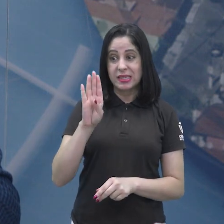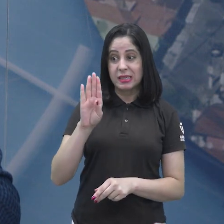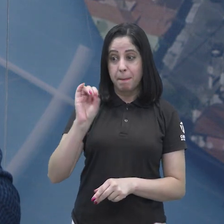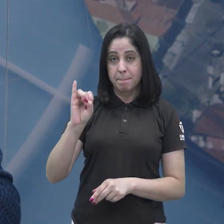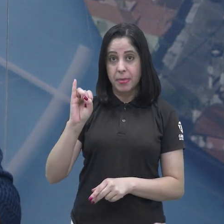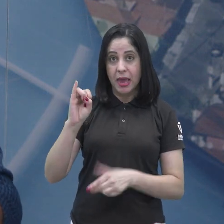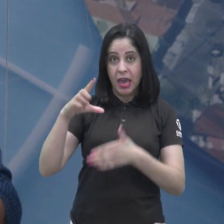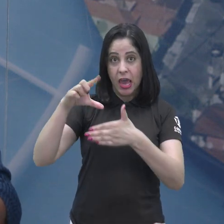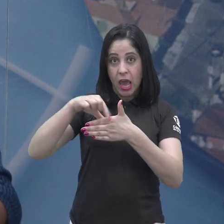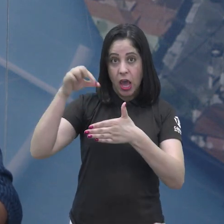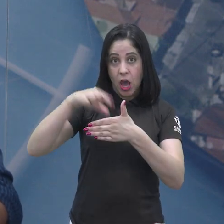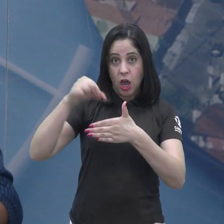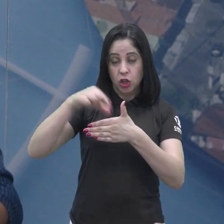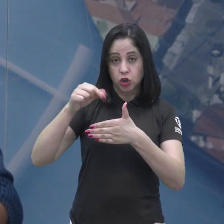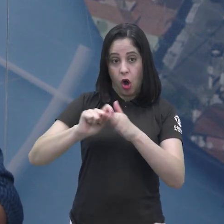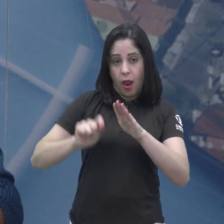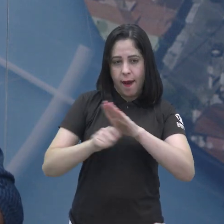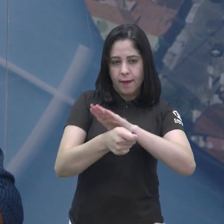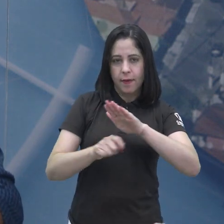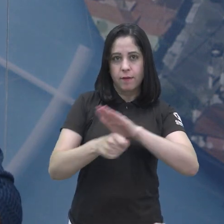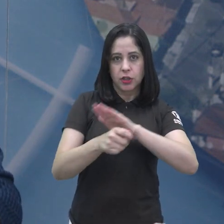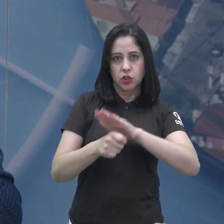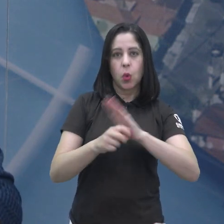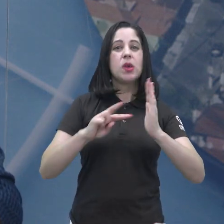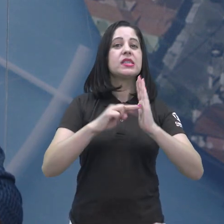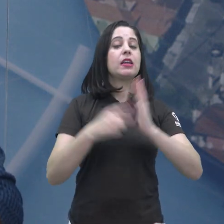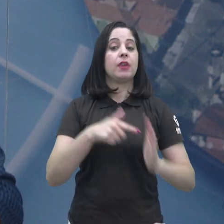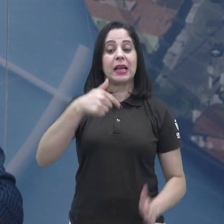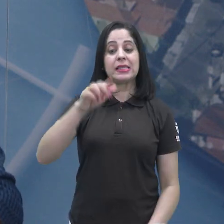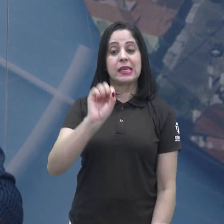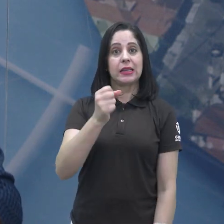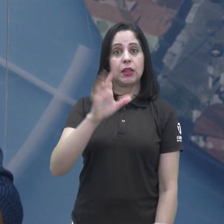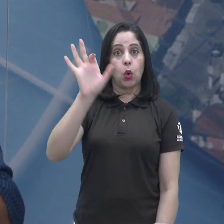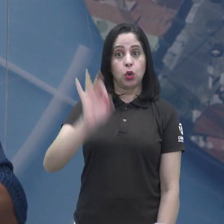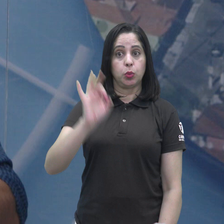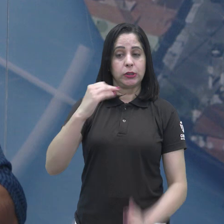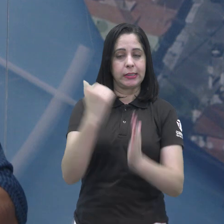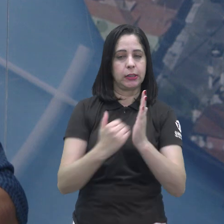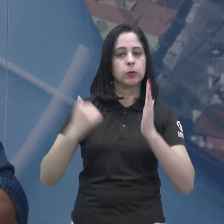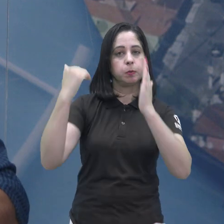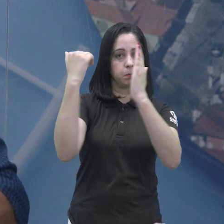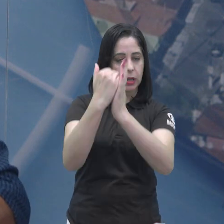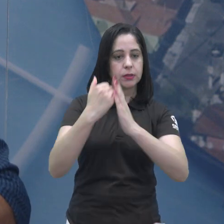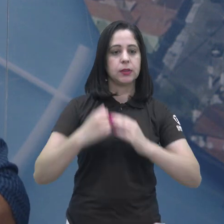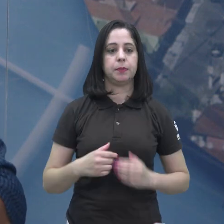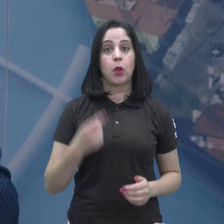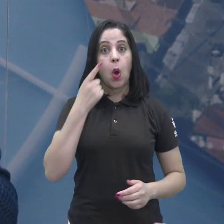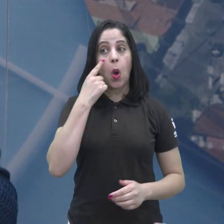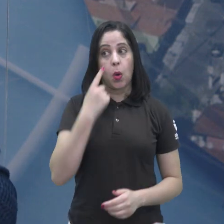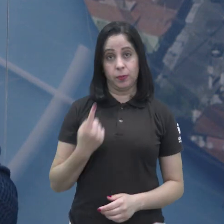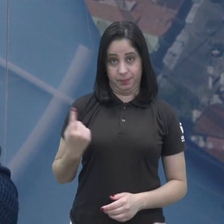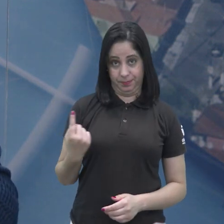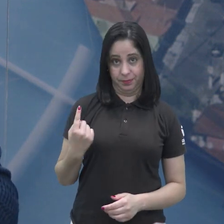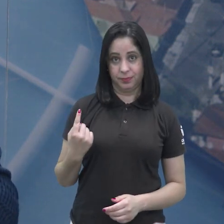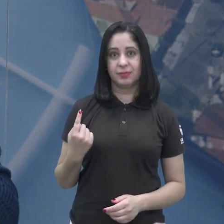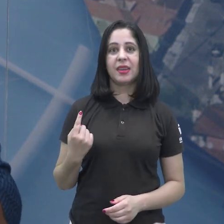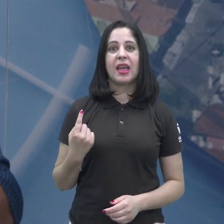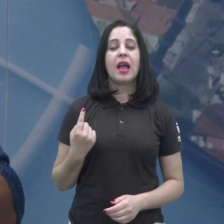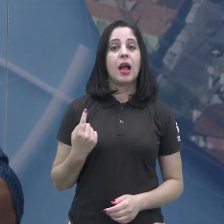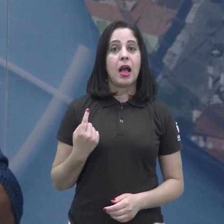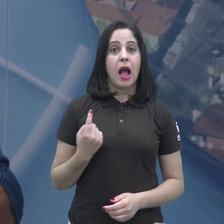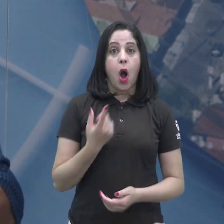Isso representa um aumento de 78% no comparativo anual. E olha esse próximo dado, mais